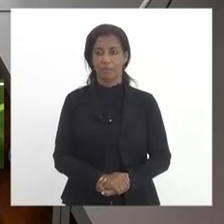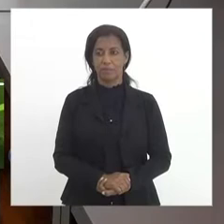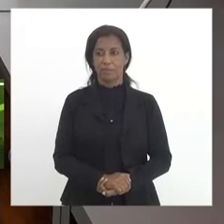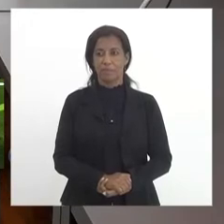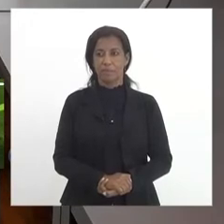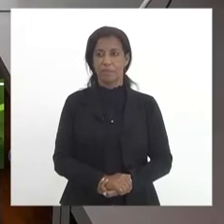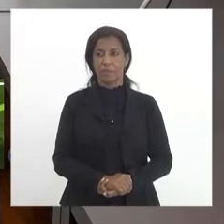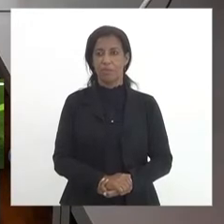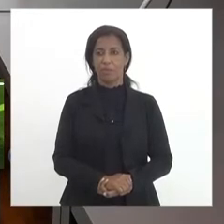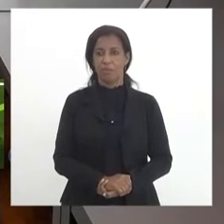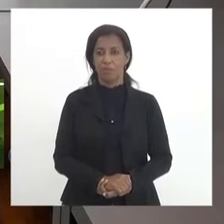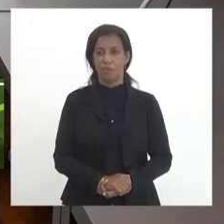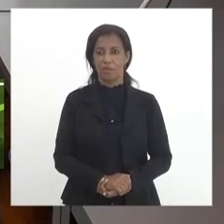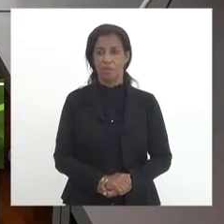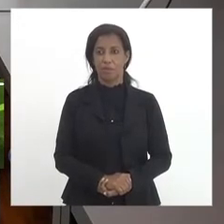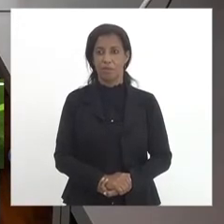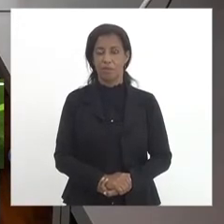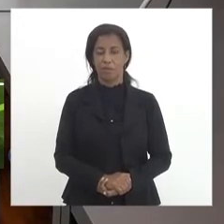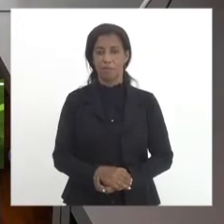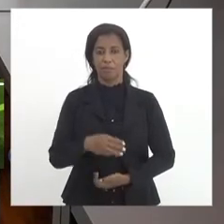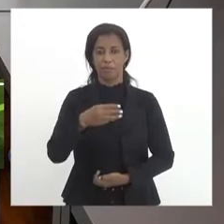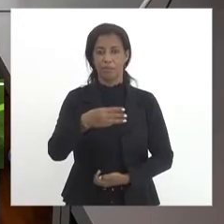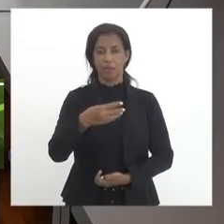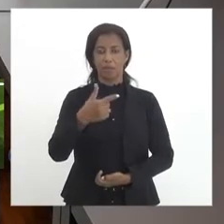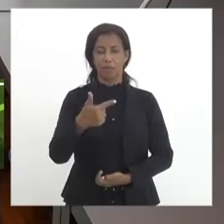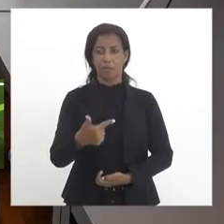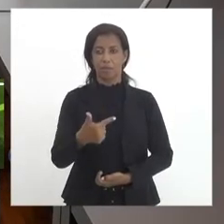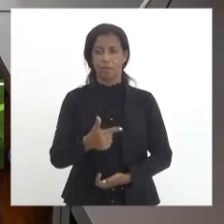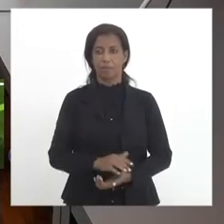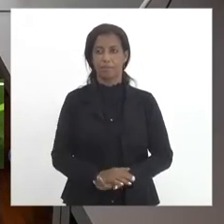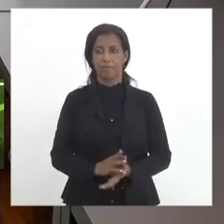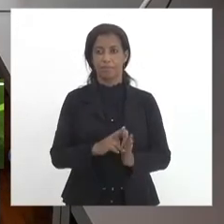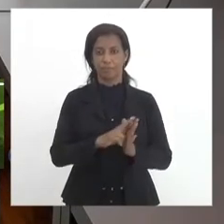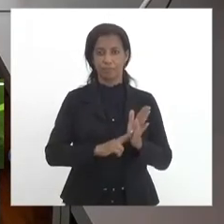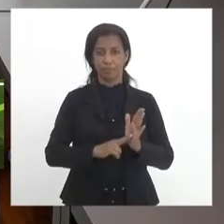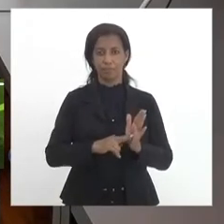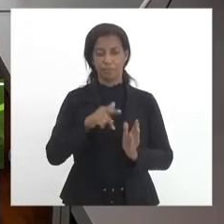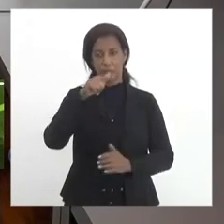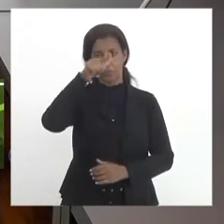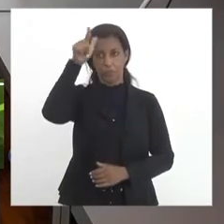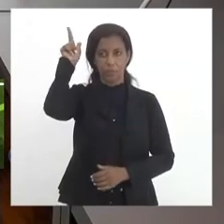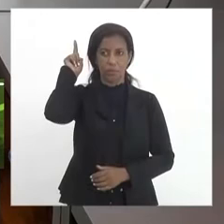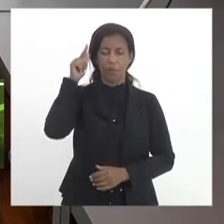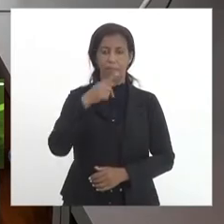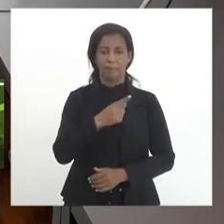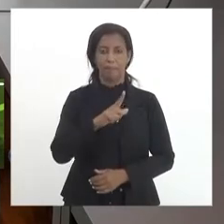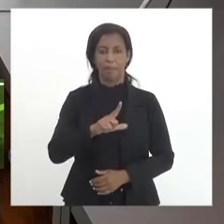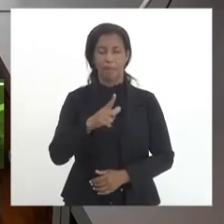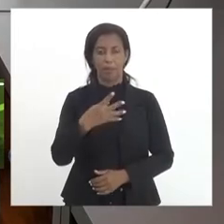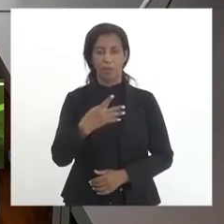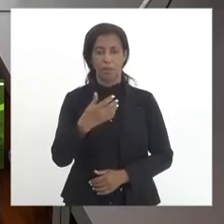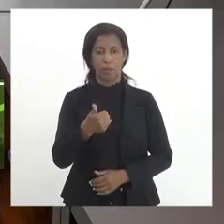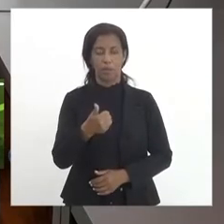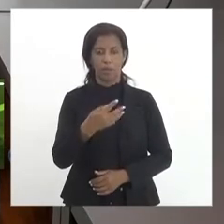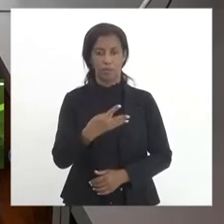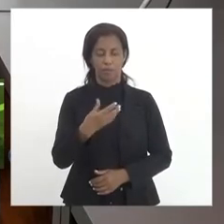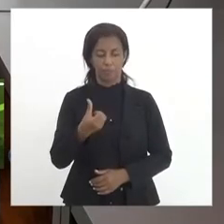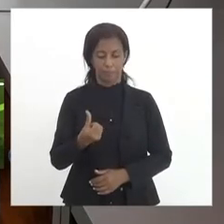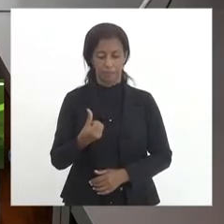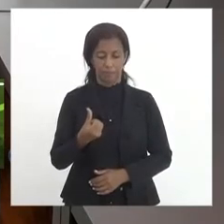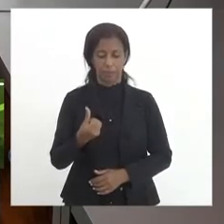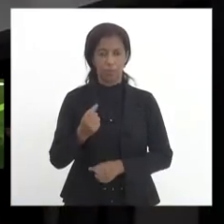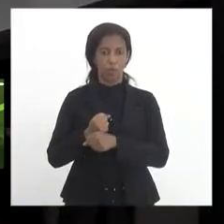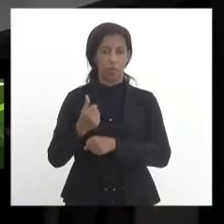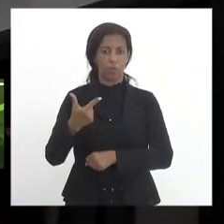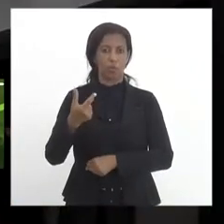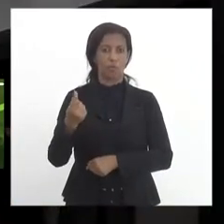Trinta e dois. Relator deputado Luiz Paulo. Projeto de Lei 4146, 2021, autoria do